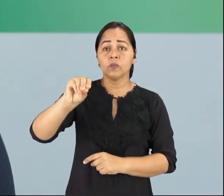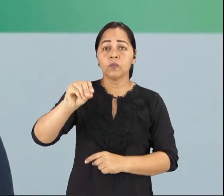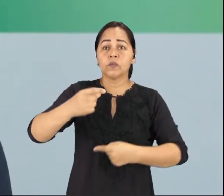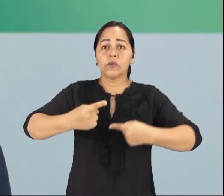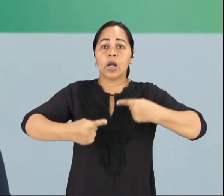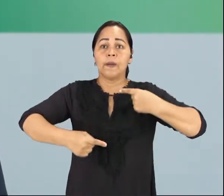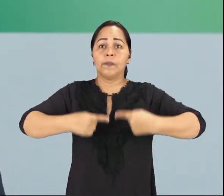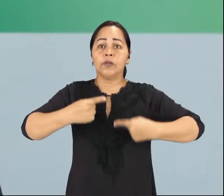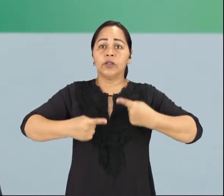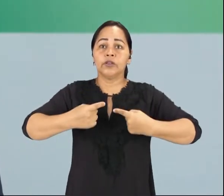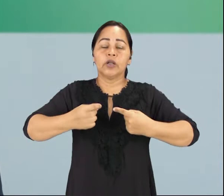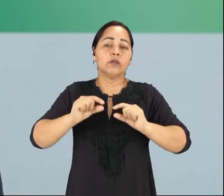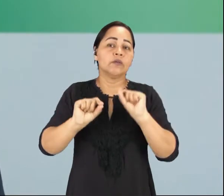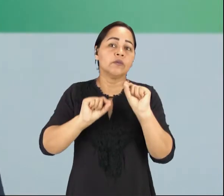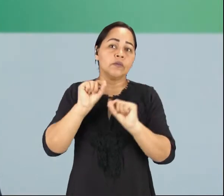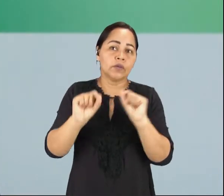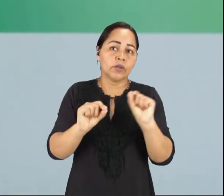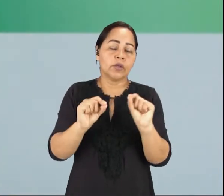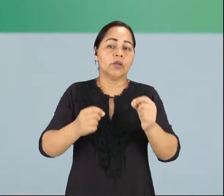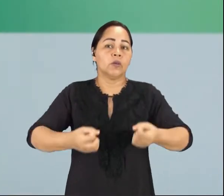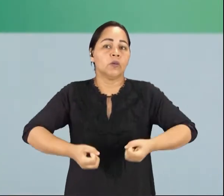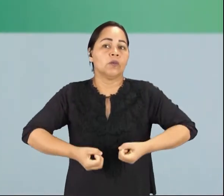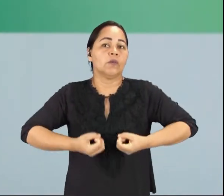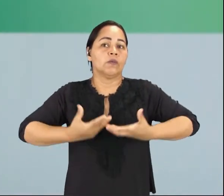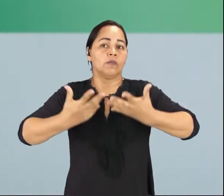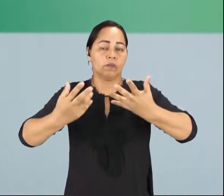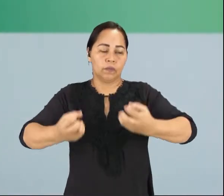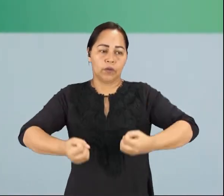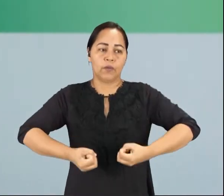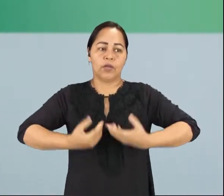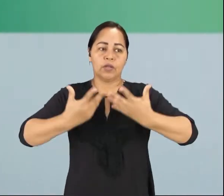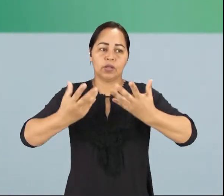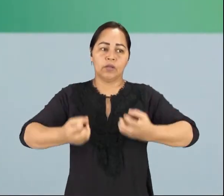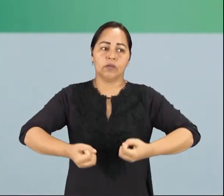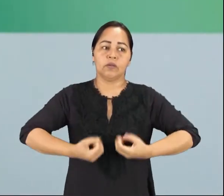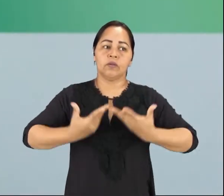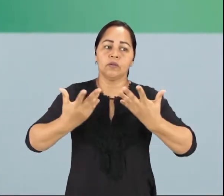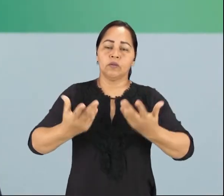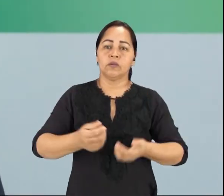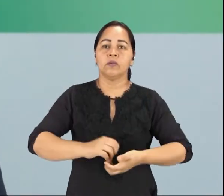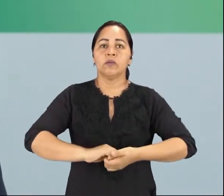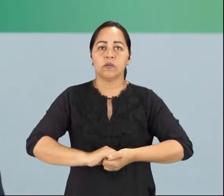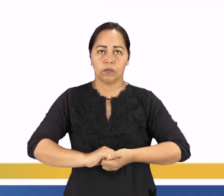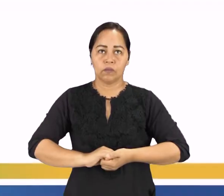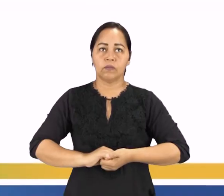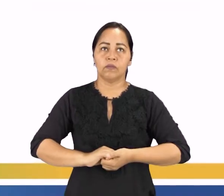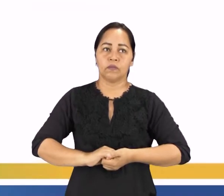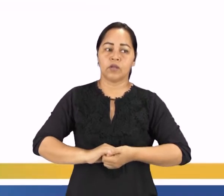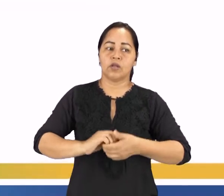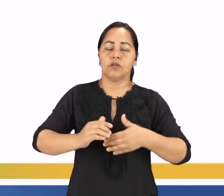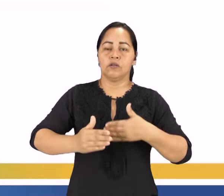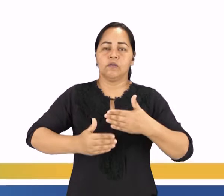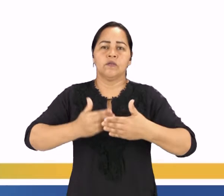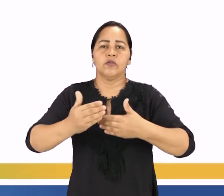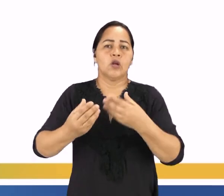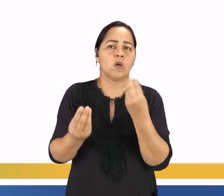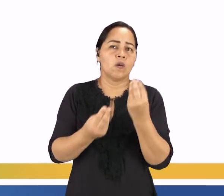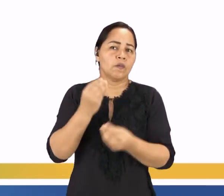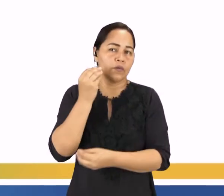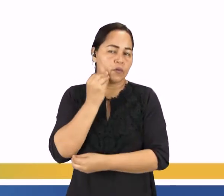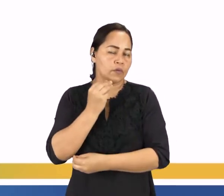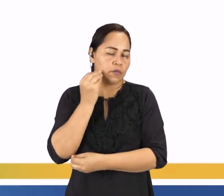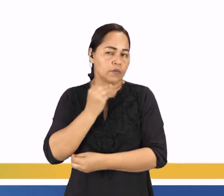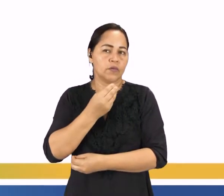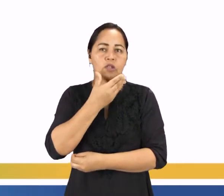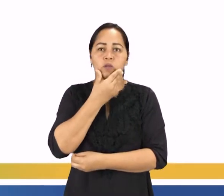foi também marco histórico na sua profissão, dentro daquilo que ele desenvolvia. Né? Em Tentativa do